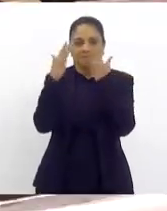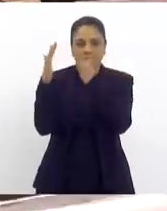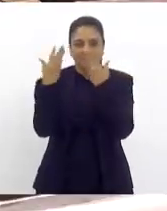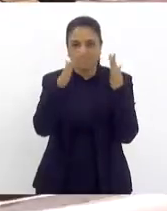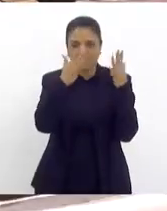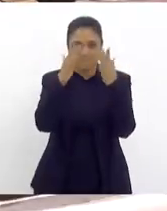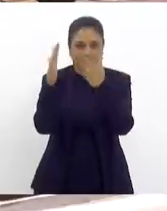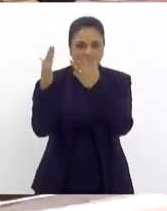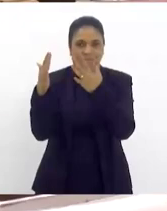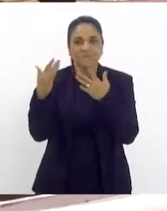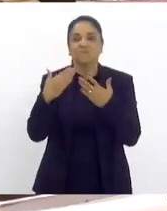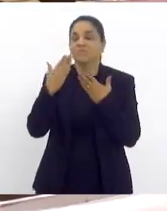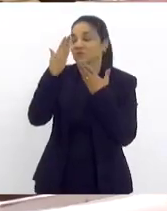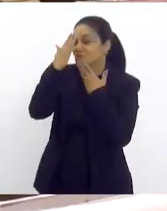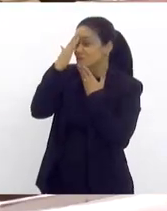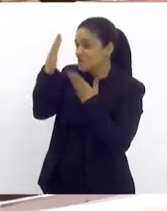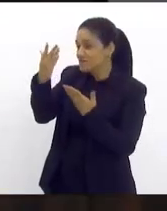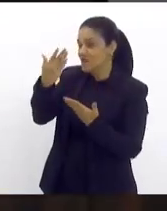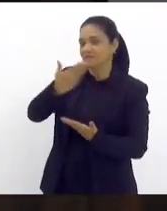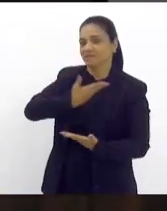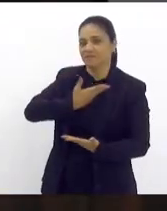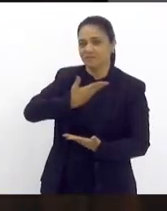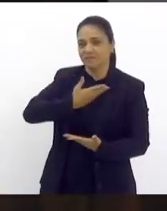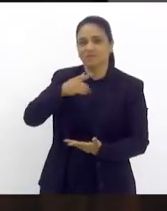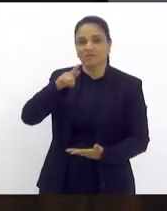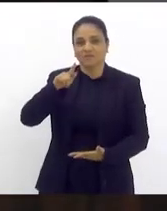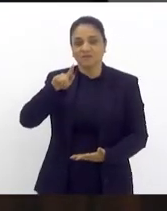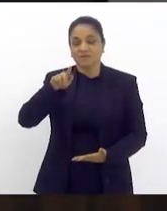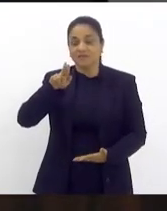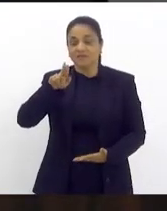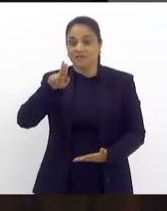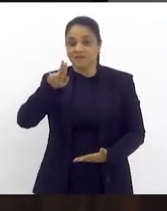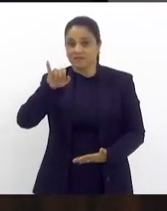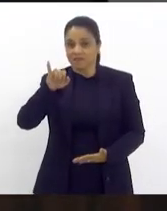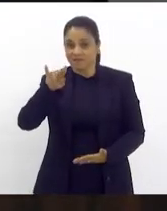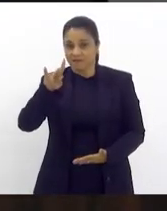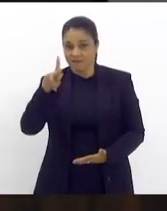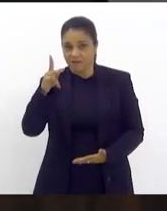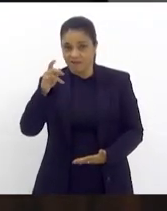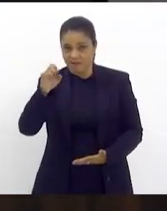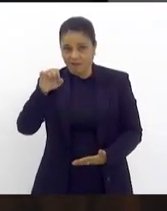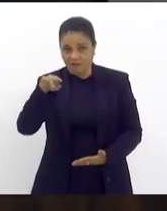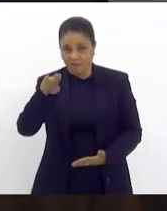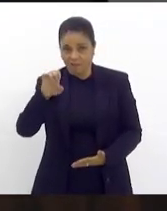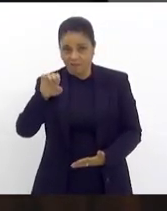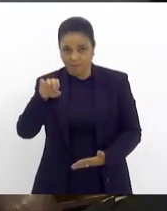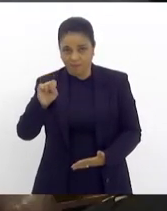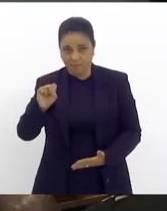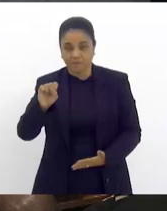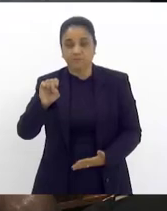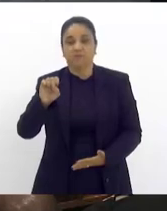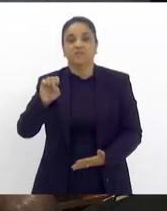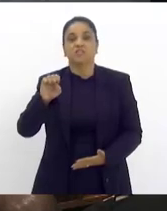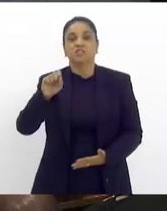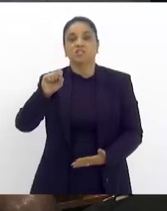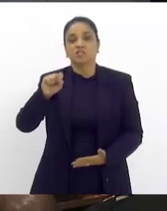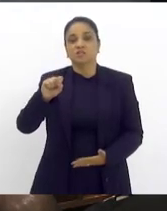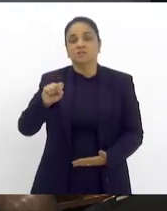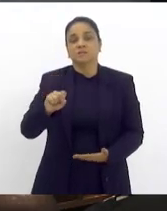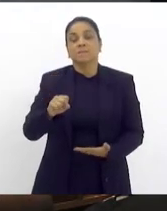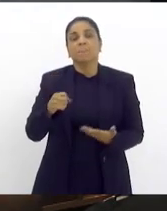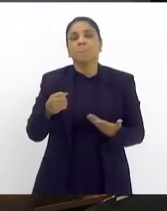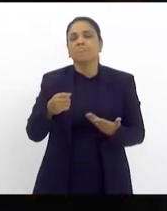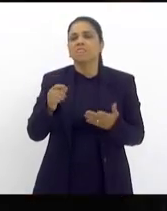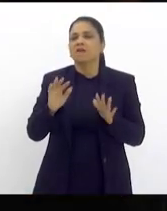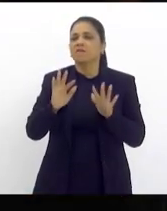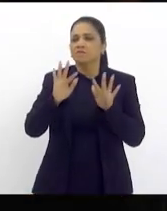Obrigado, querido amigo e deputado Guilherme Schleder. Quero cumprimentar... Só para finalizar, desculpa, deputado. Só para